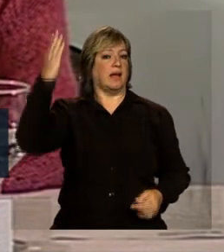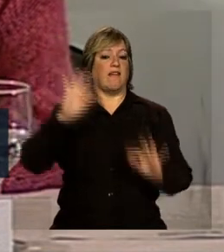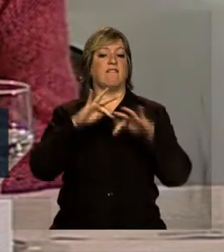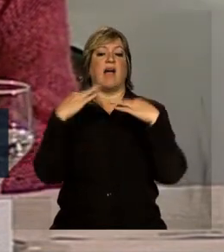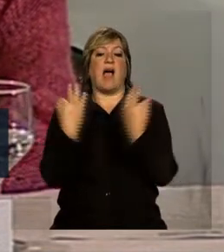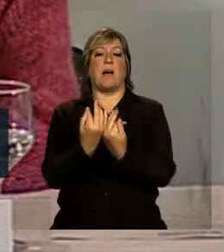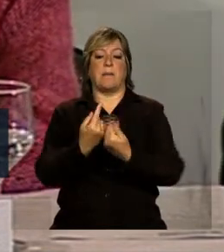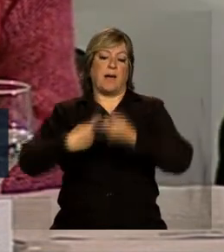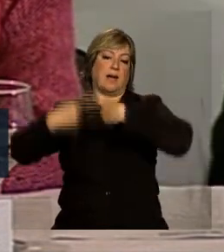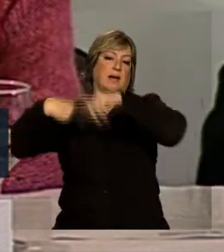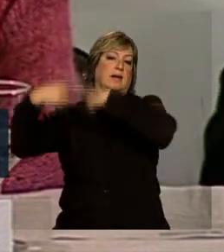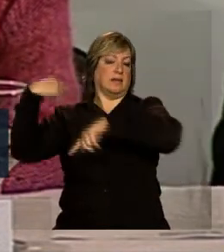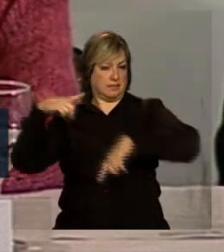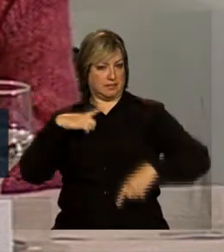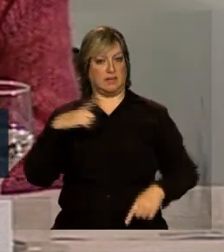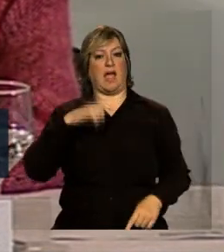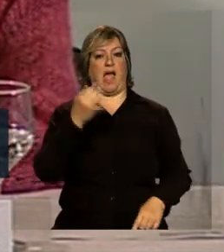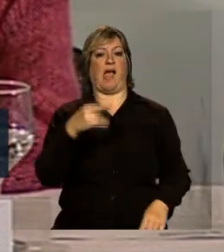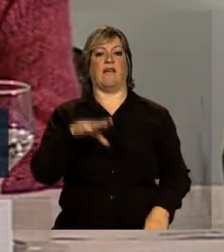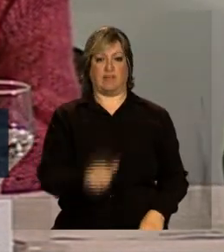ancestralidade africana.